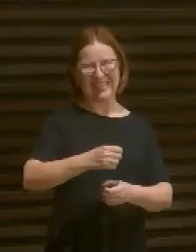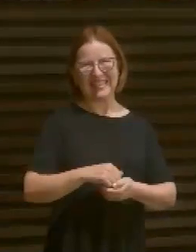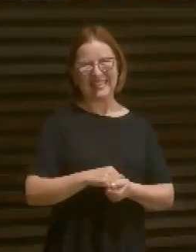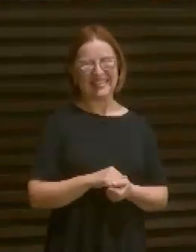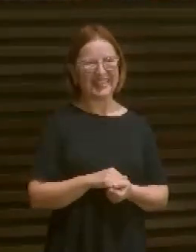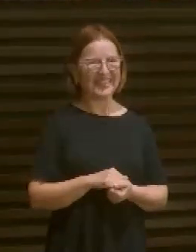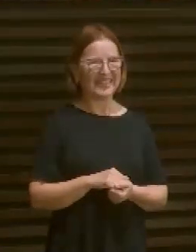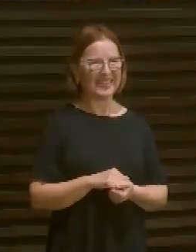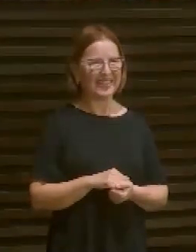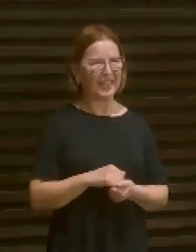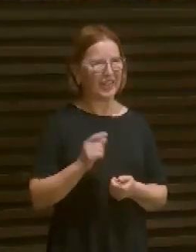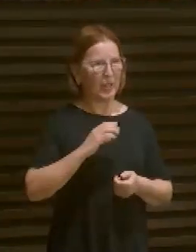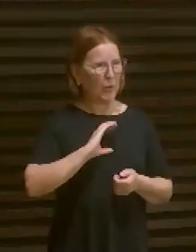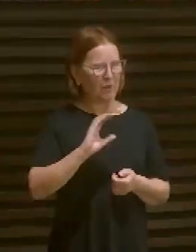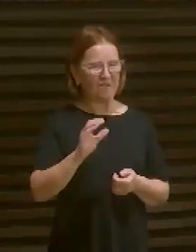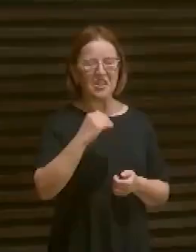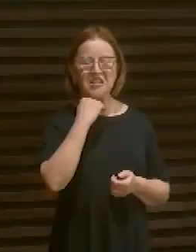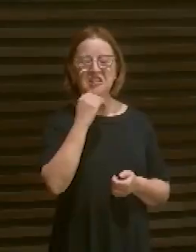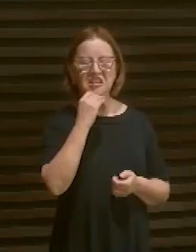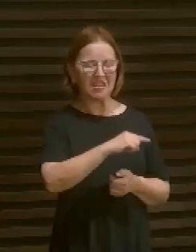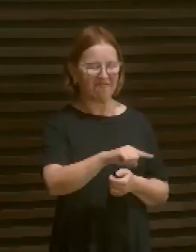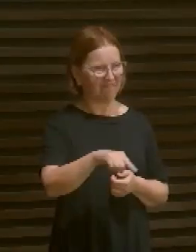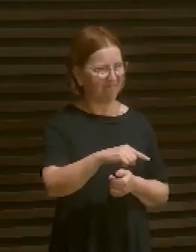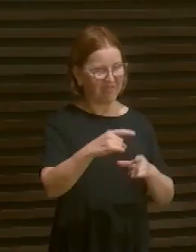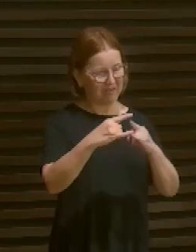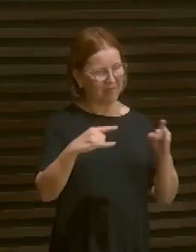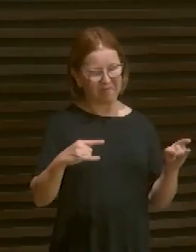Ele não ia confiar em nenhum daqueles lá.